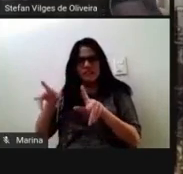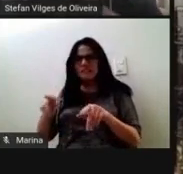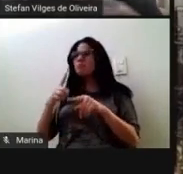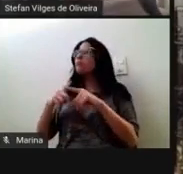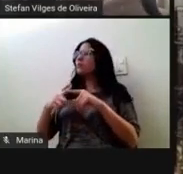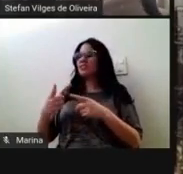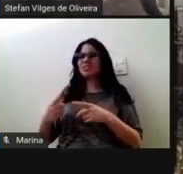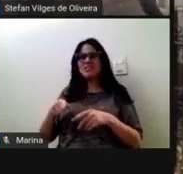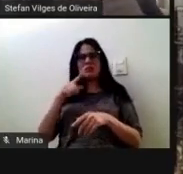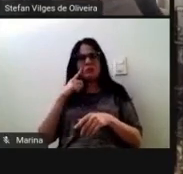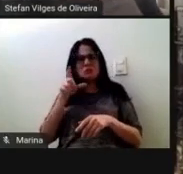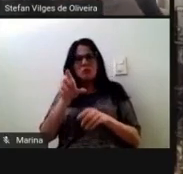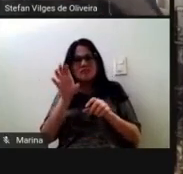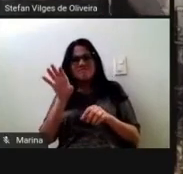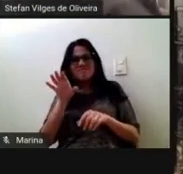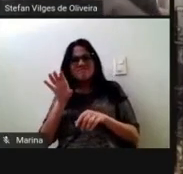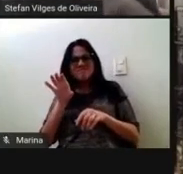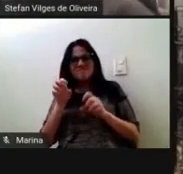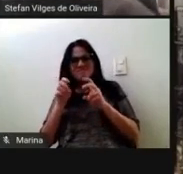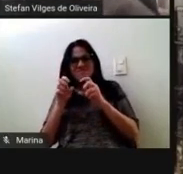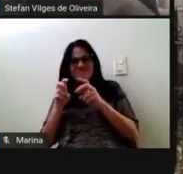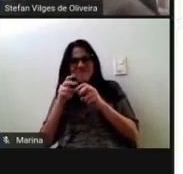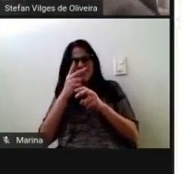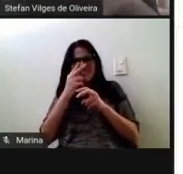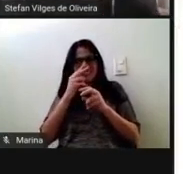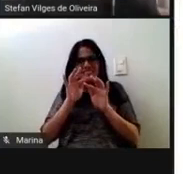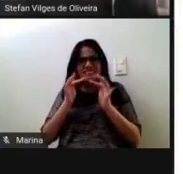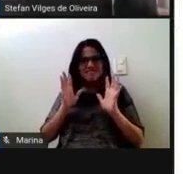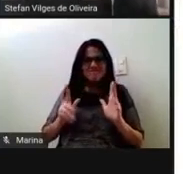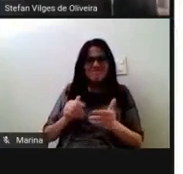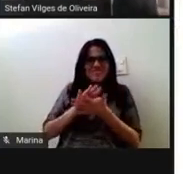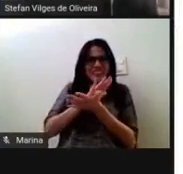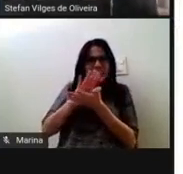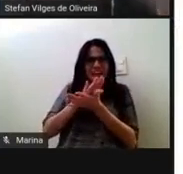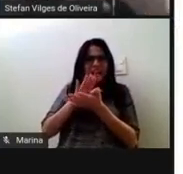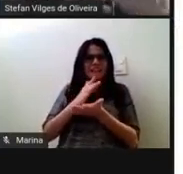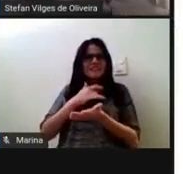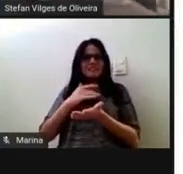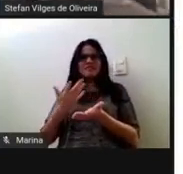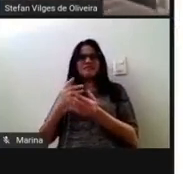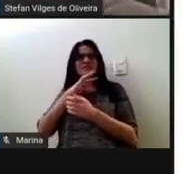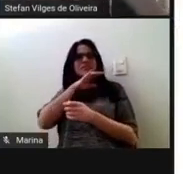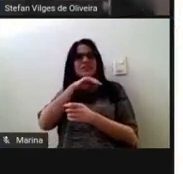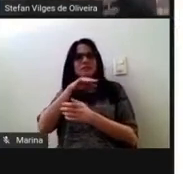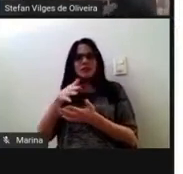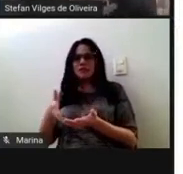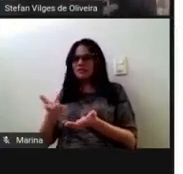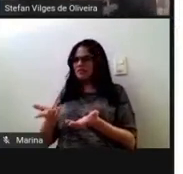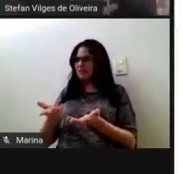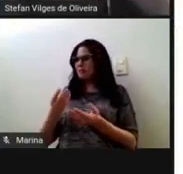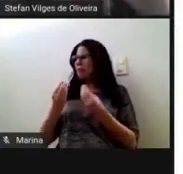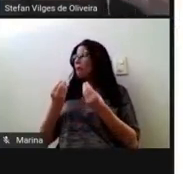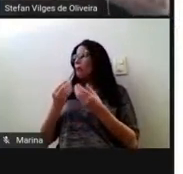desses animais é dessa forma, né? E aí eu quero trazer para o nosso cenário. Nós temos cenários muito